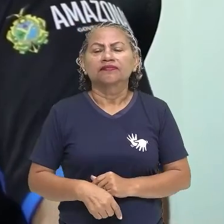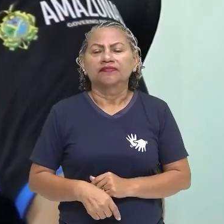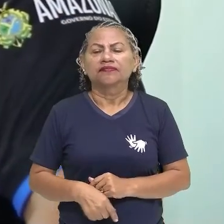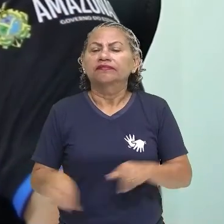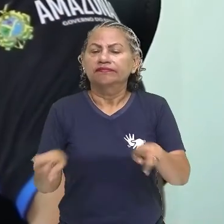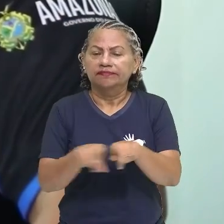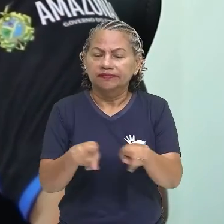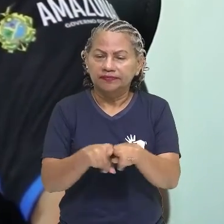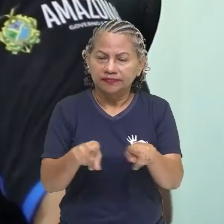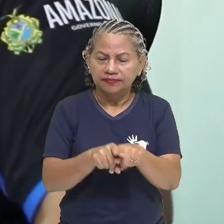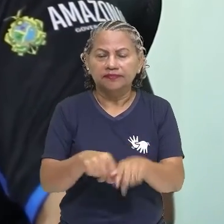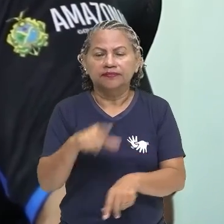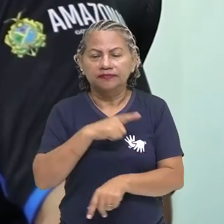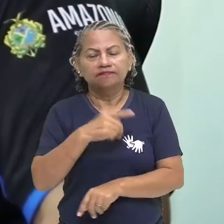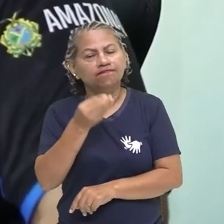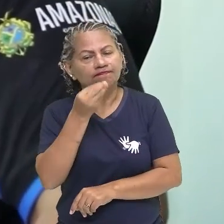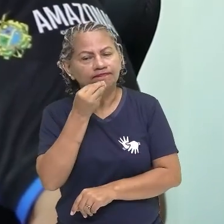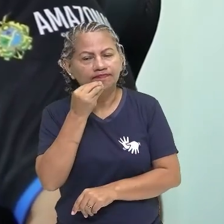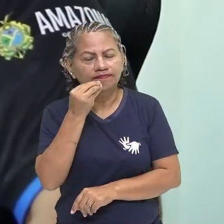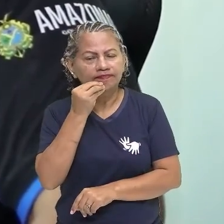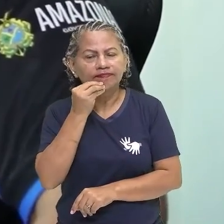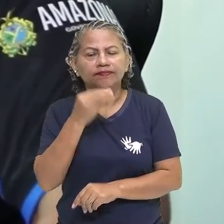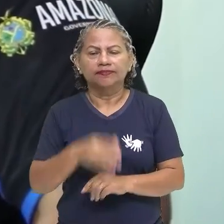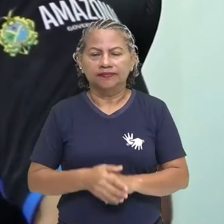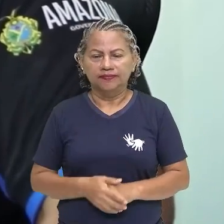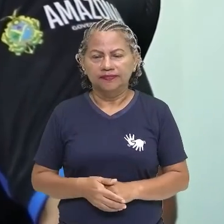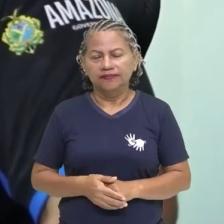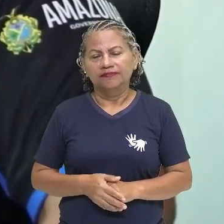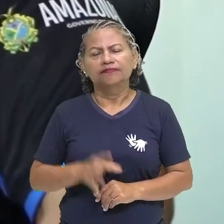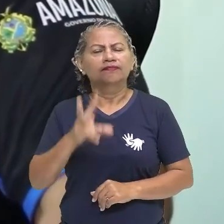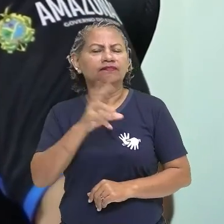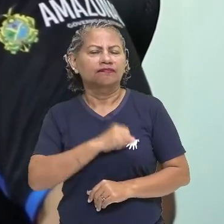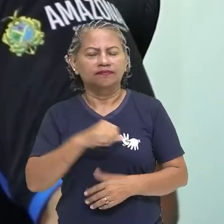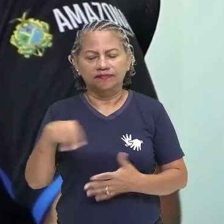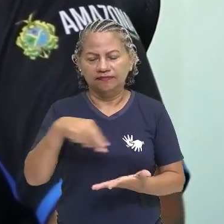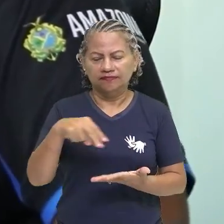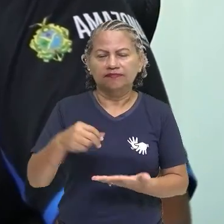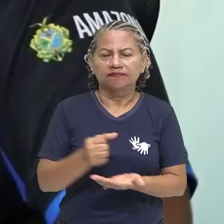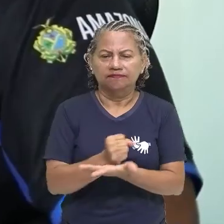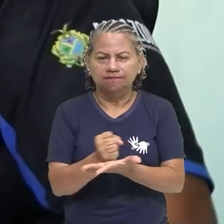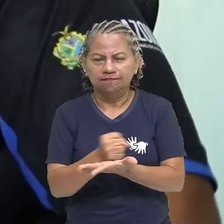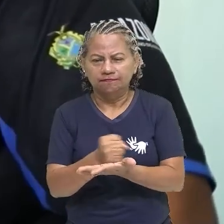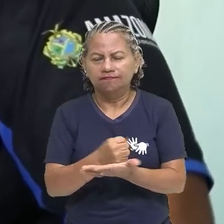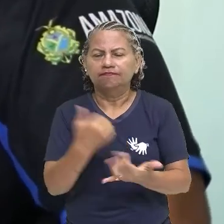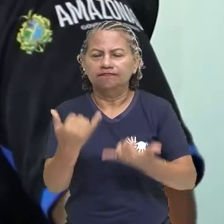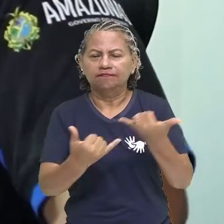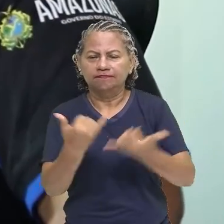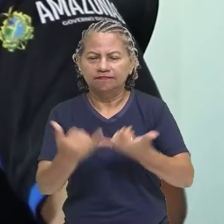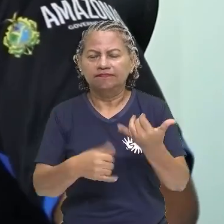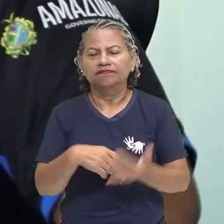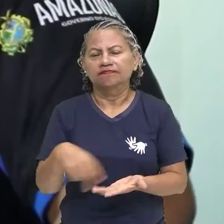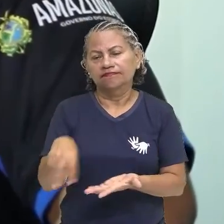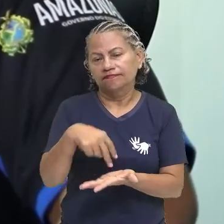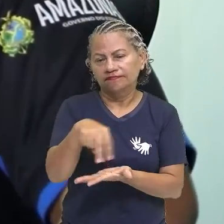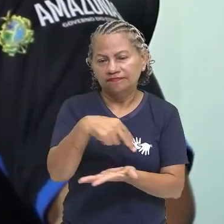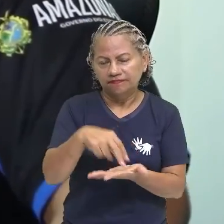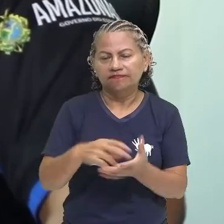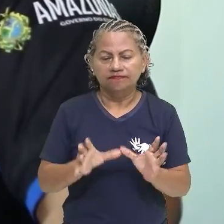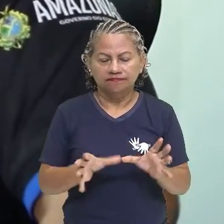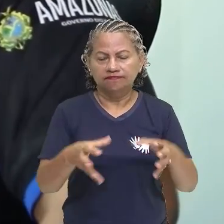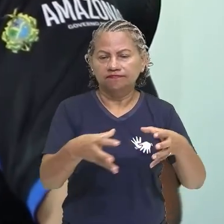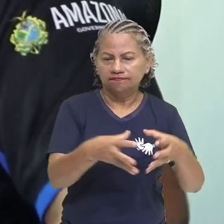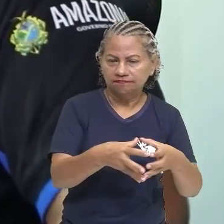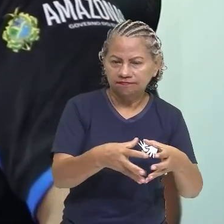tem a oportunidade para aquela galera que gosta de dançar, né? A gente fala aí do K-pop, são grupos de danças